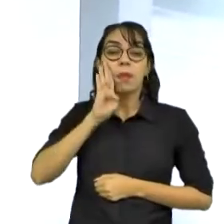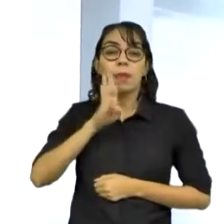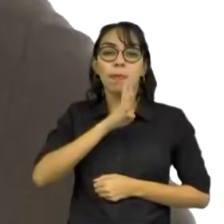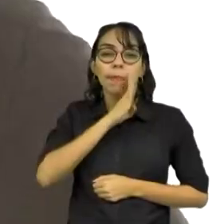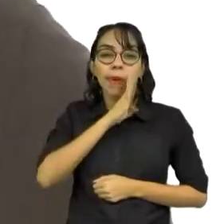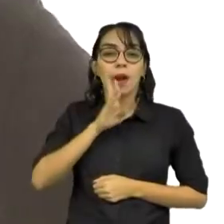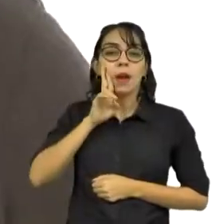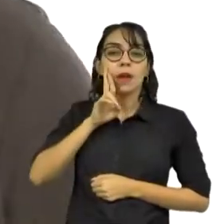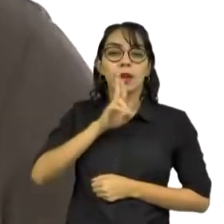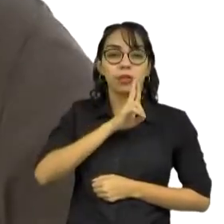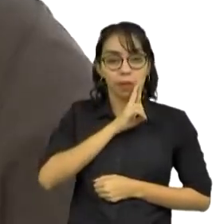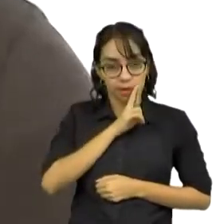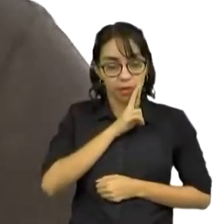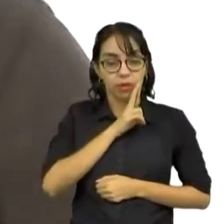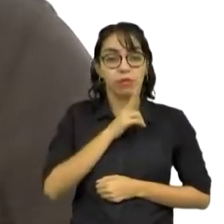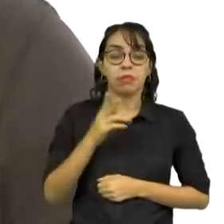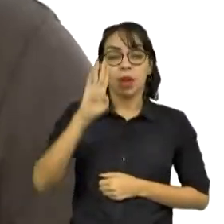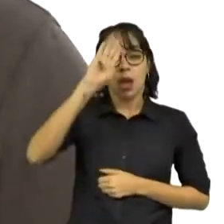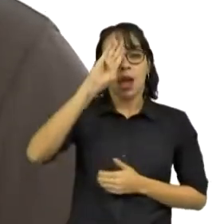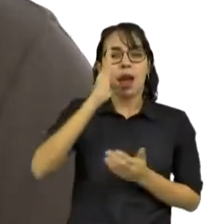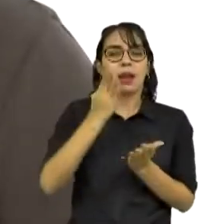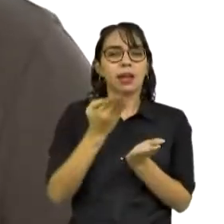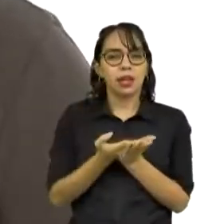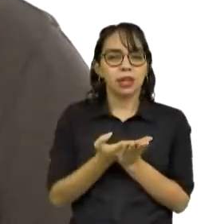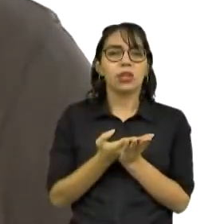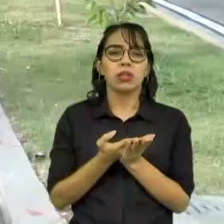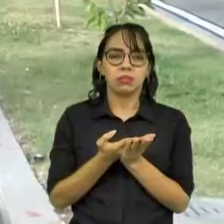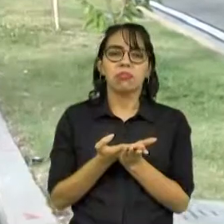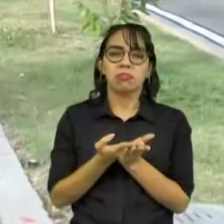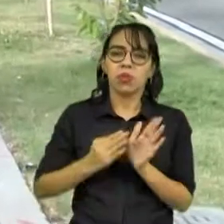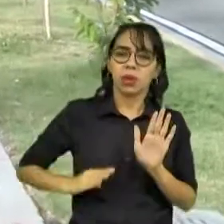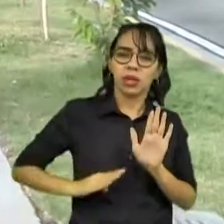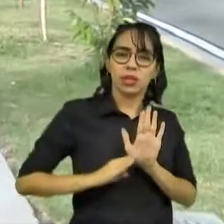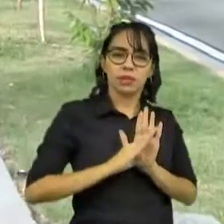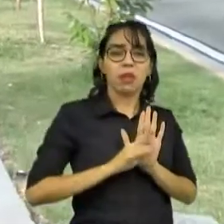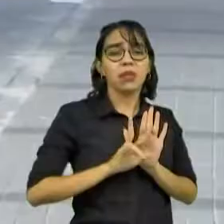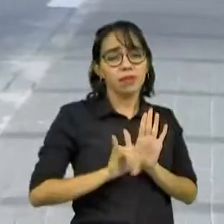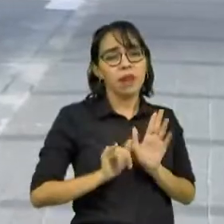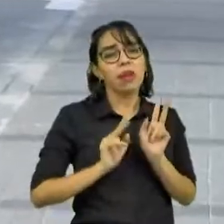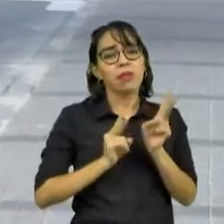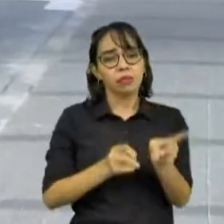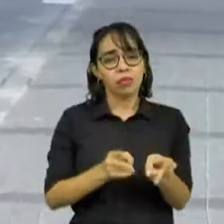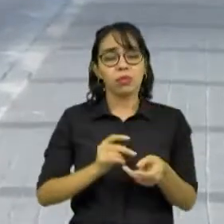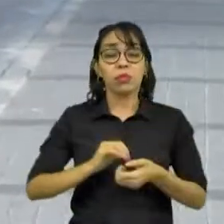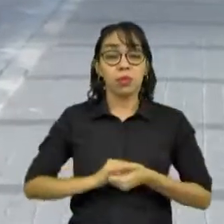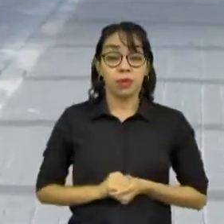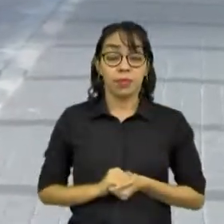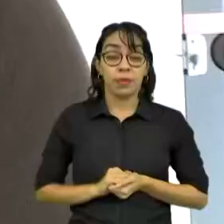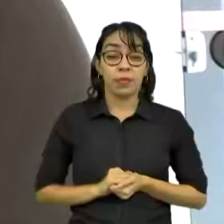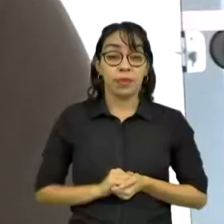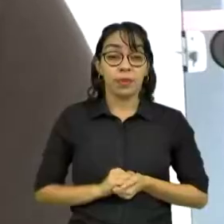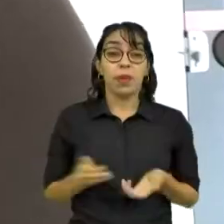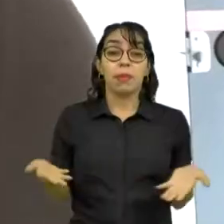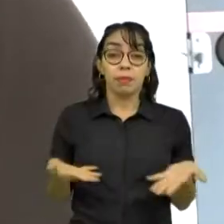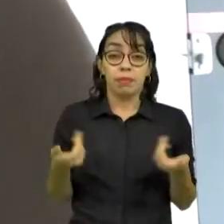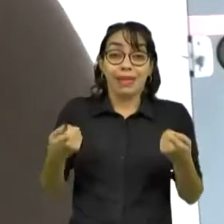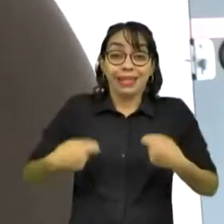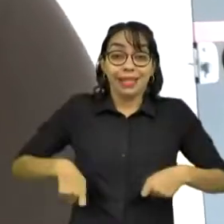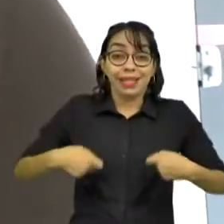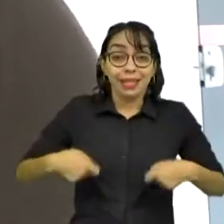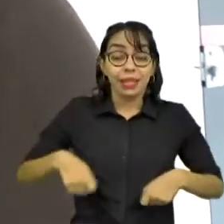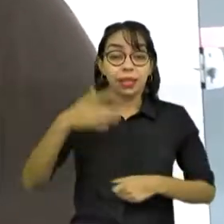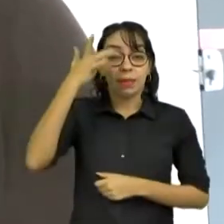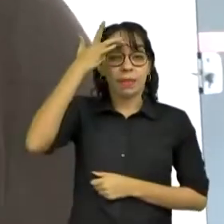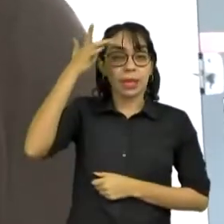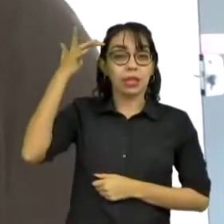Tayene Rigueto, acredita que o crescimento ainda é gradual e o investimento agora é em mão de obra. Na verdade, a gente está investindo